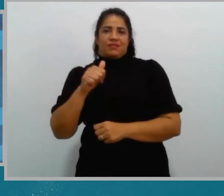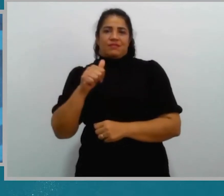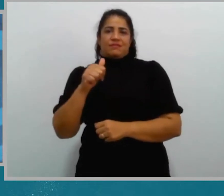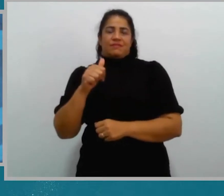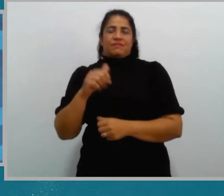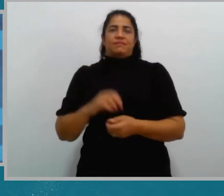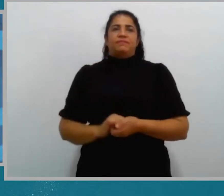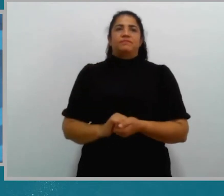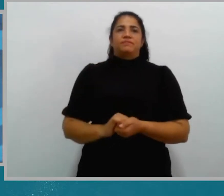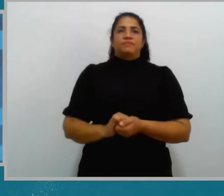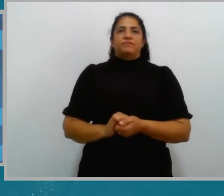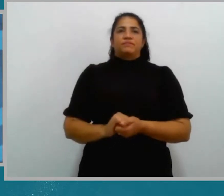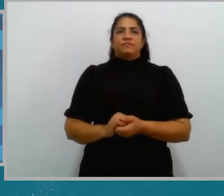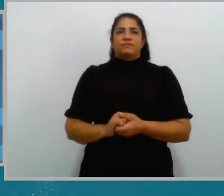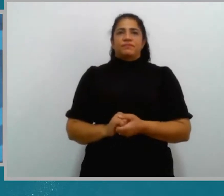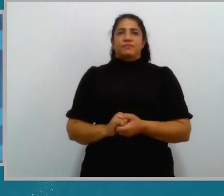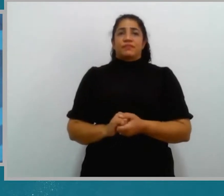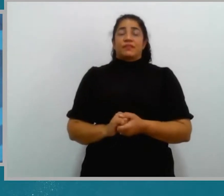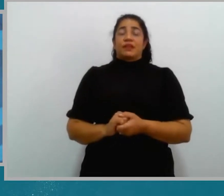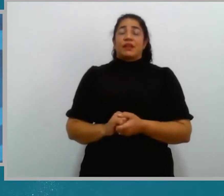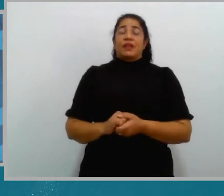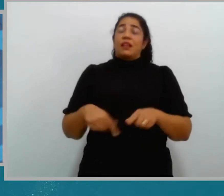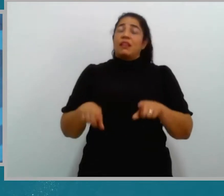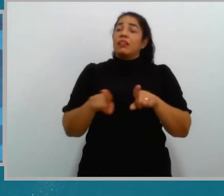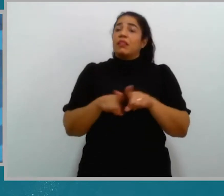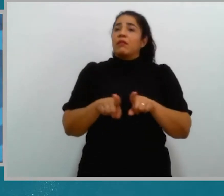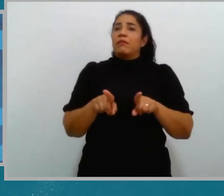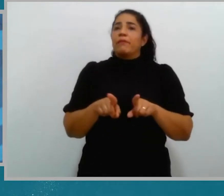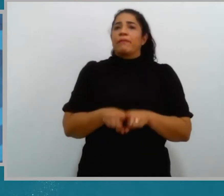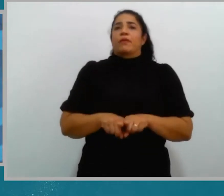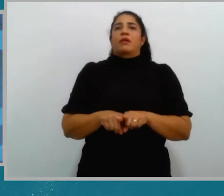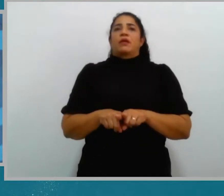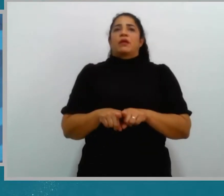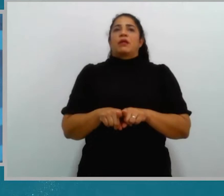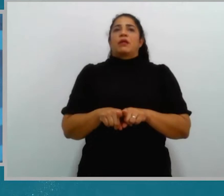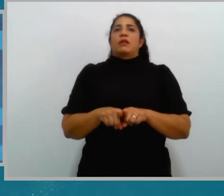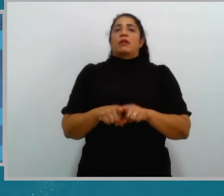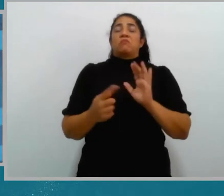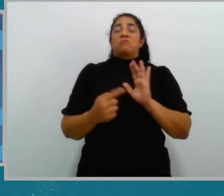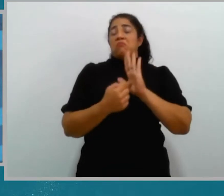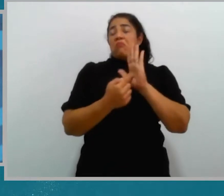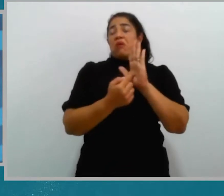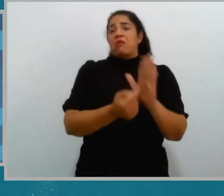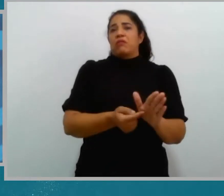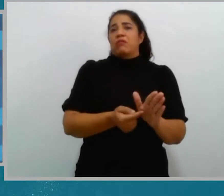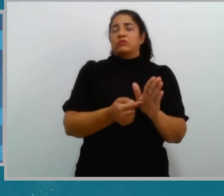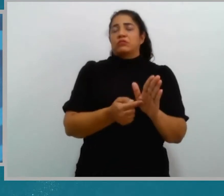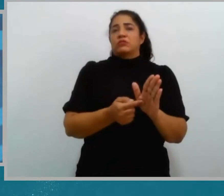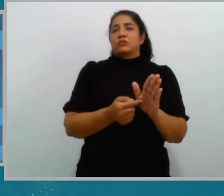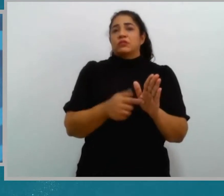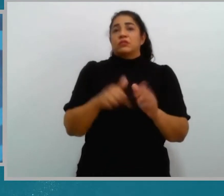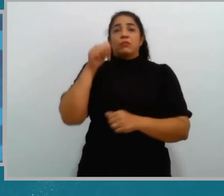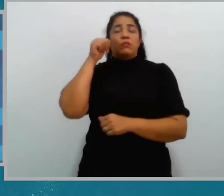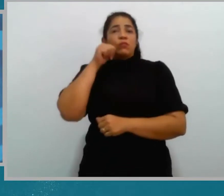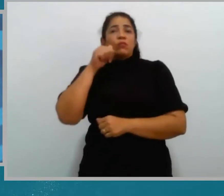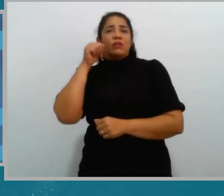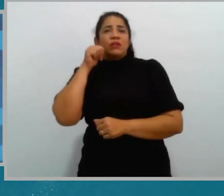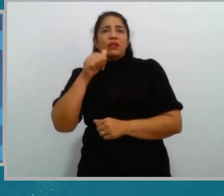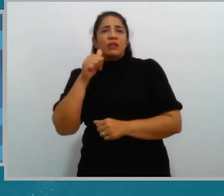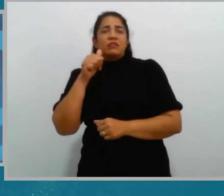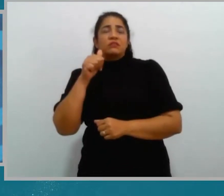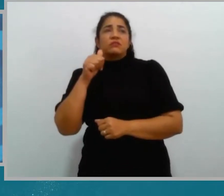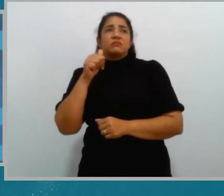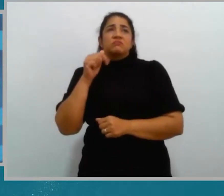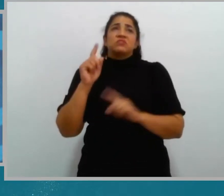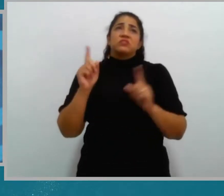irmãos, que as mulheres não mencionadas na genealogia de Jesus não fizessem parte da